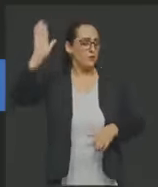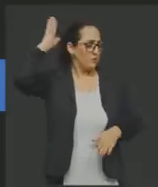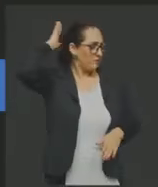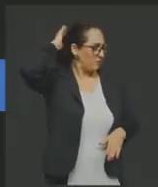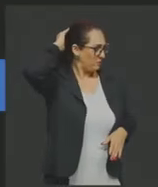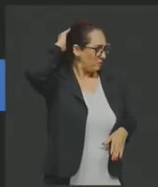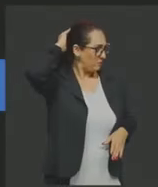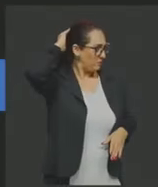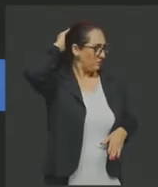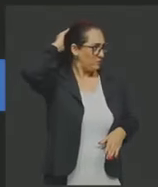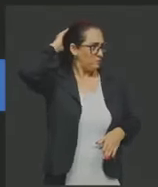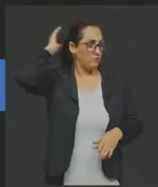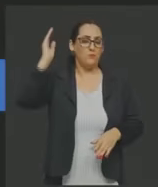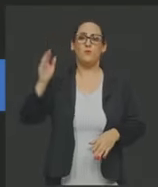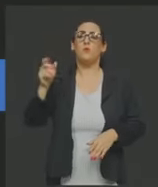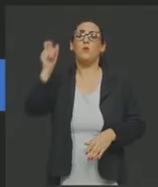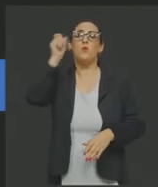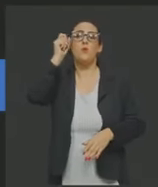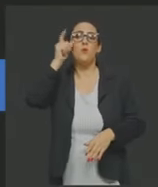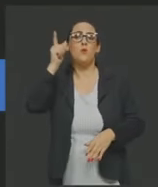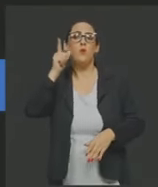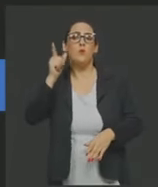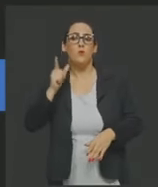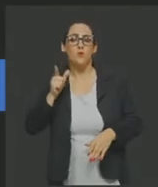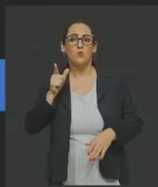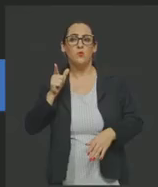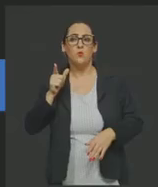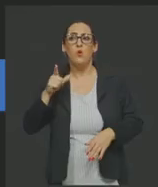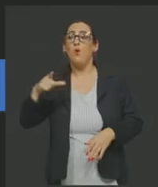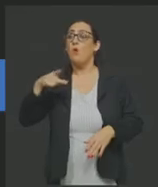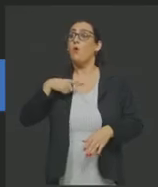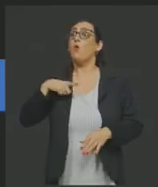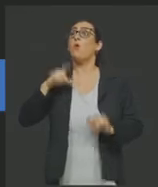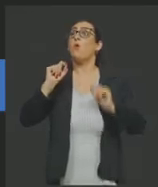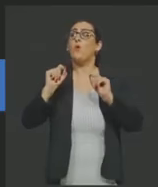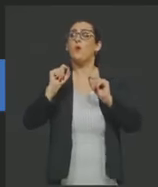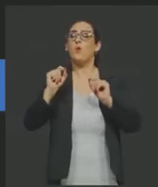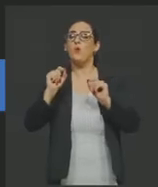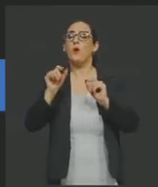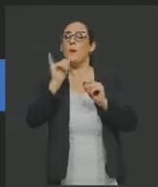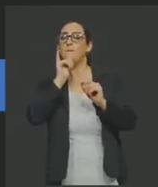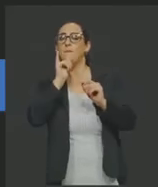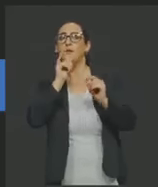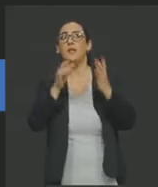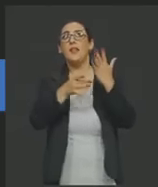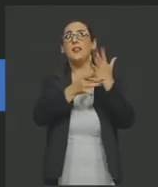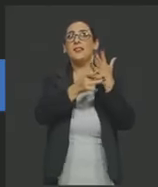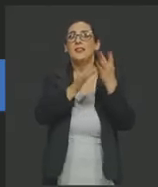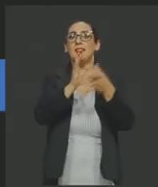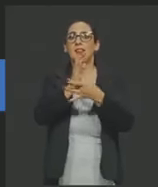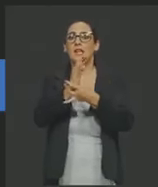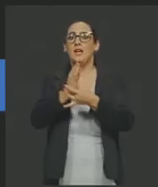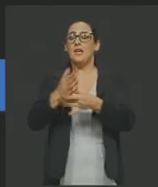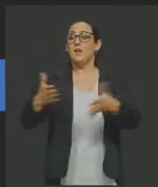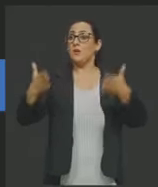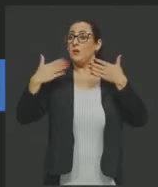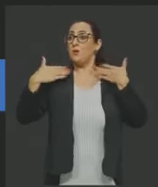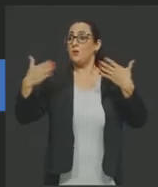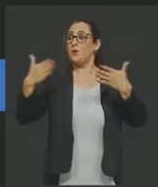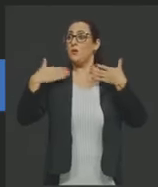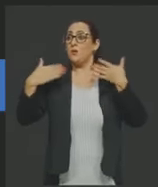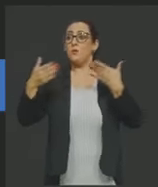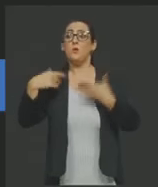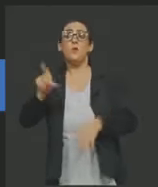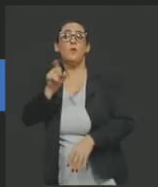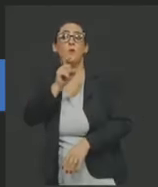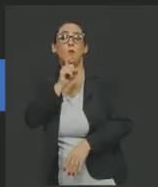de azul, ele vai coordenar as sensações da pele, como tato, calor, tá? Essas sensações.